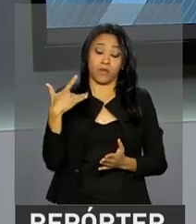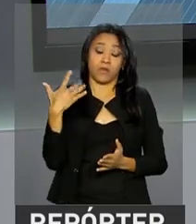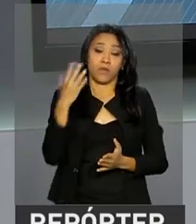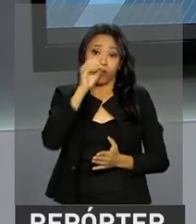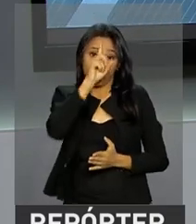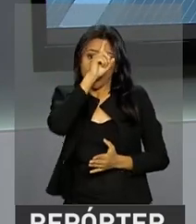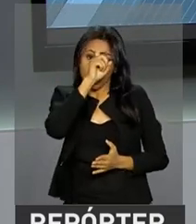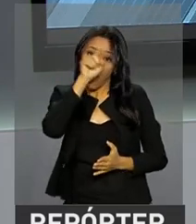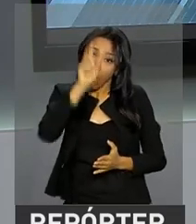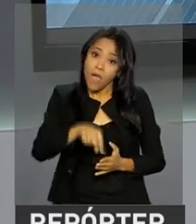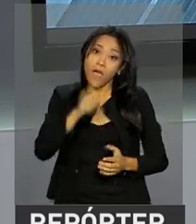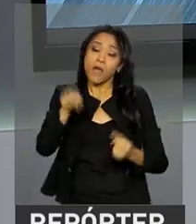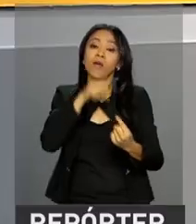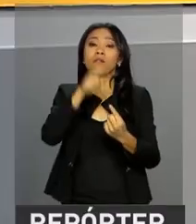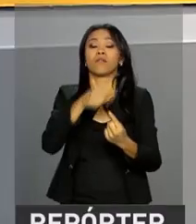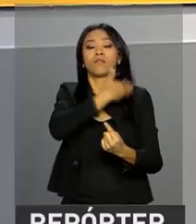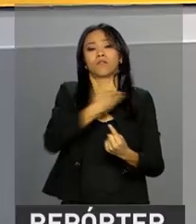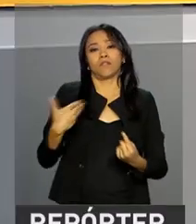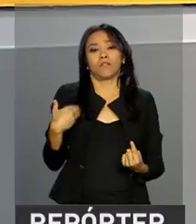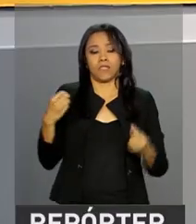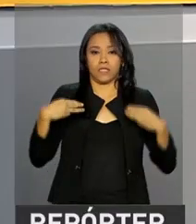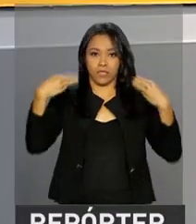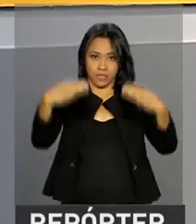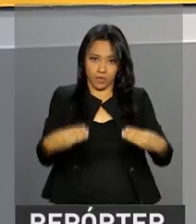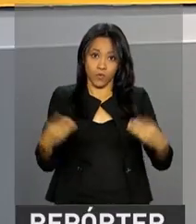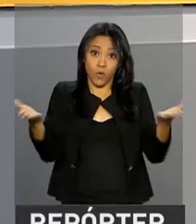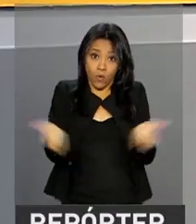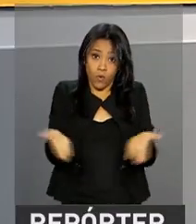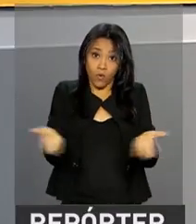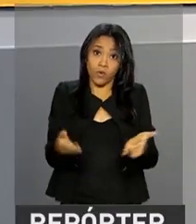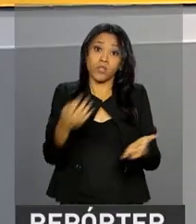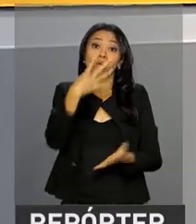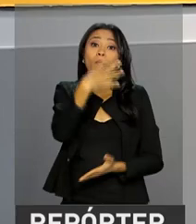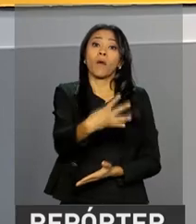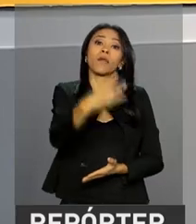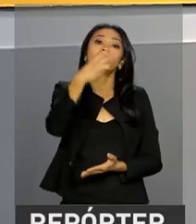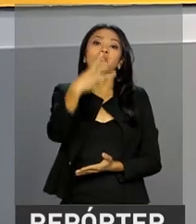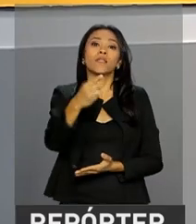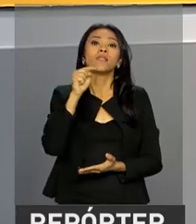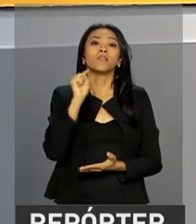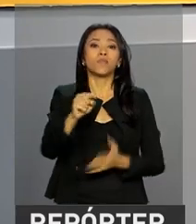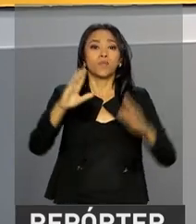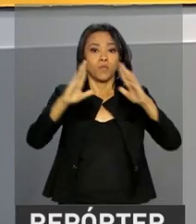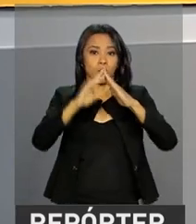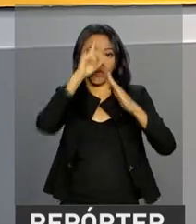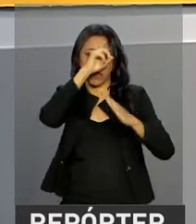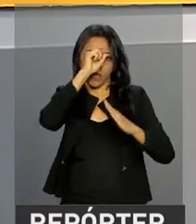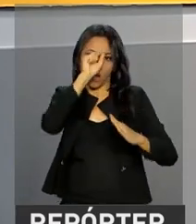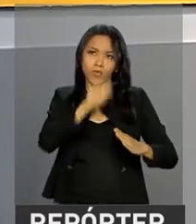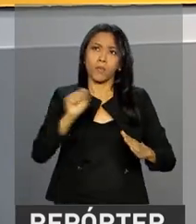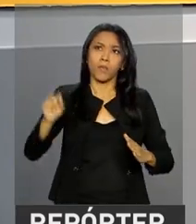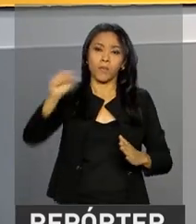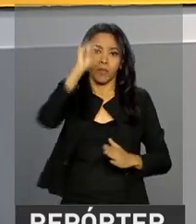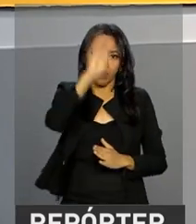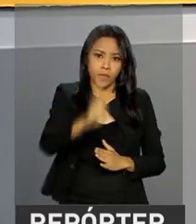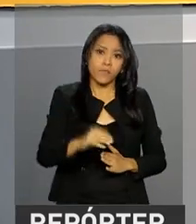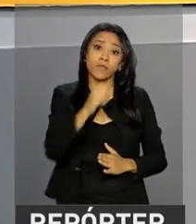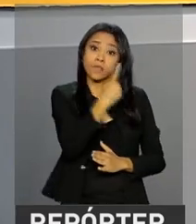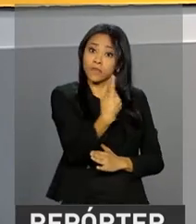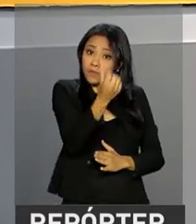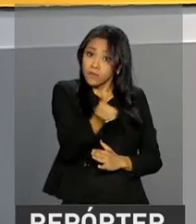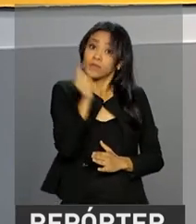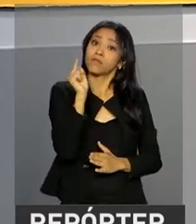metas do Ministério da Saúde. Atualmente, dos quase 43 mil postos espalhados pelo país, cerca de 16 mil já